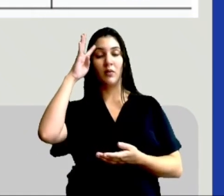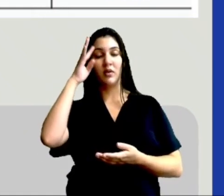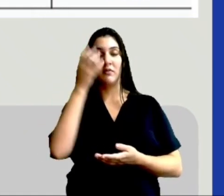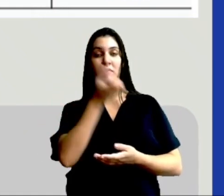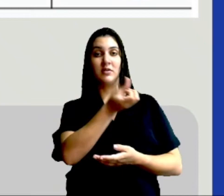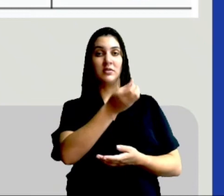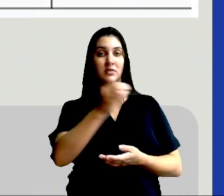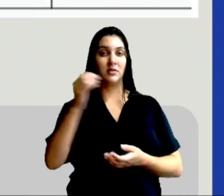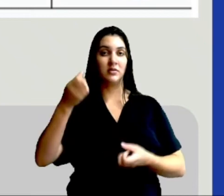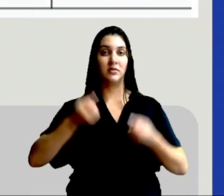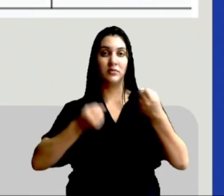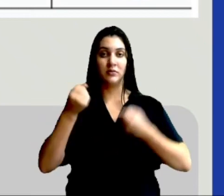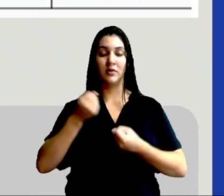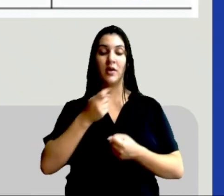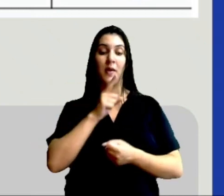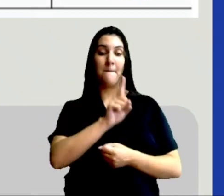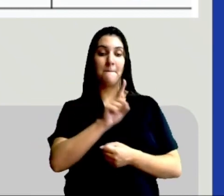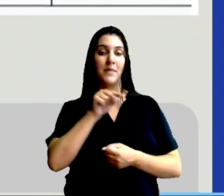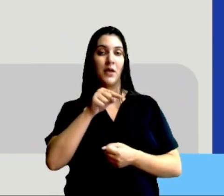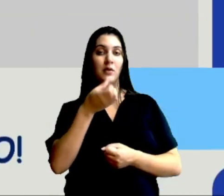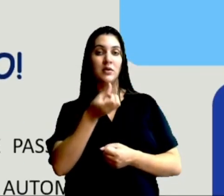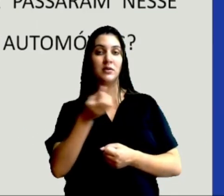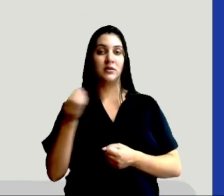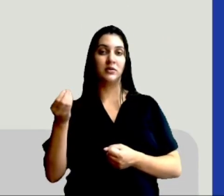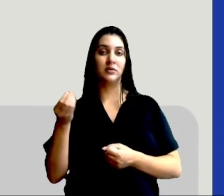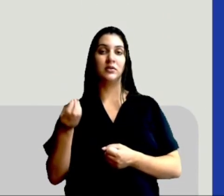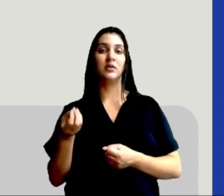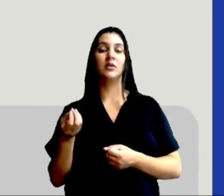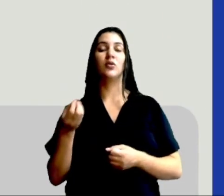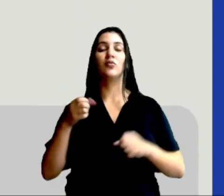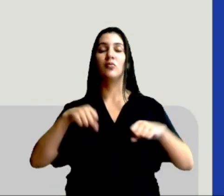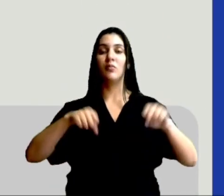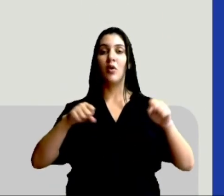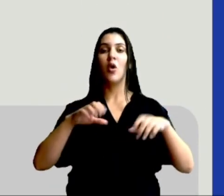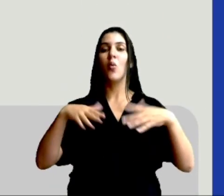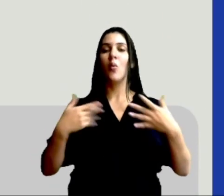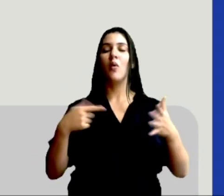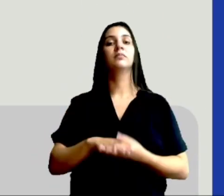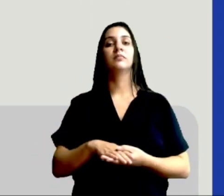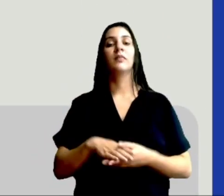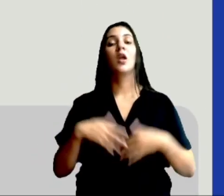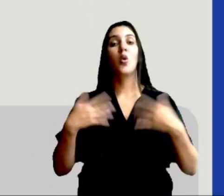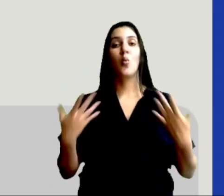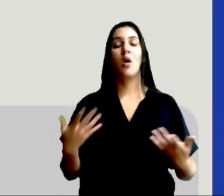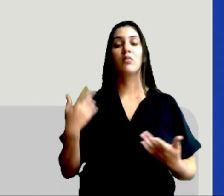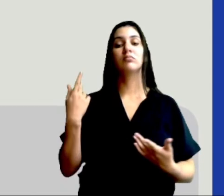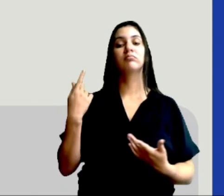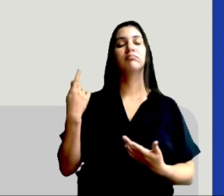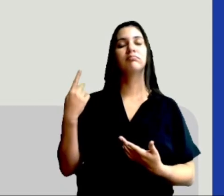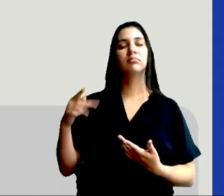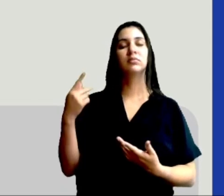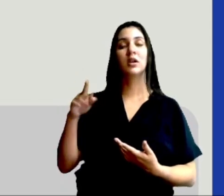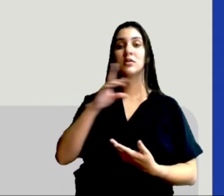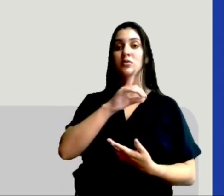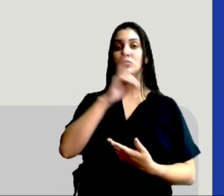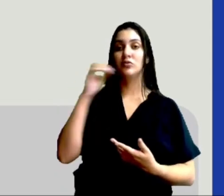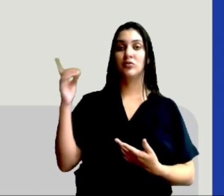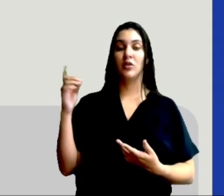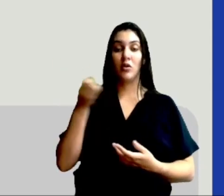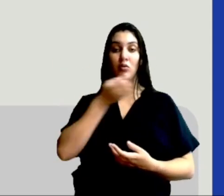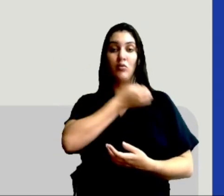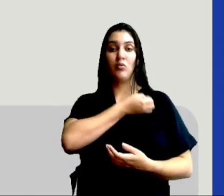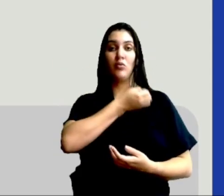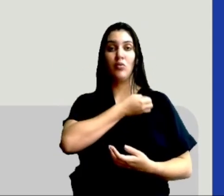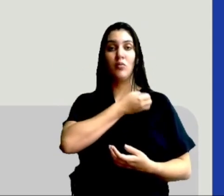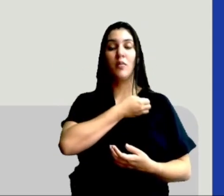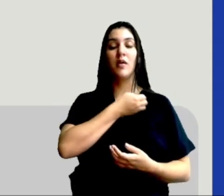600 automóveis e 1.600 motocicletas. Qual é a pergunta que ele faz? Em qual desses dias o número